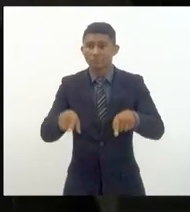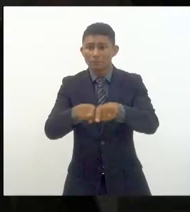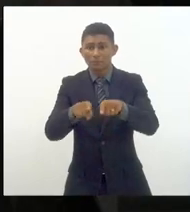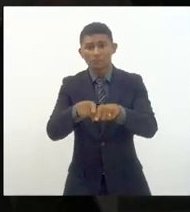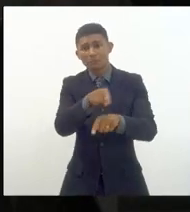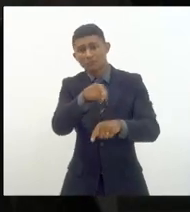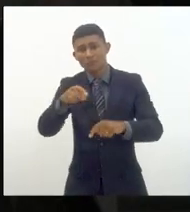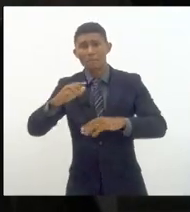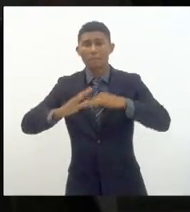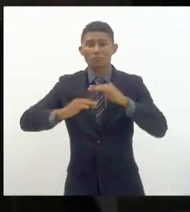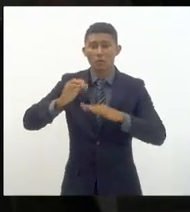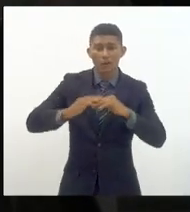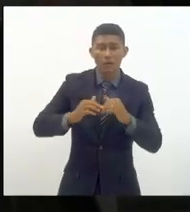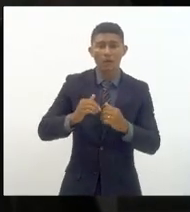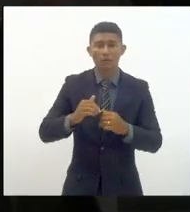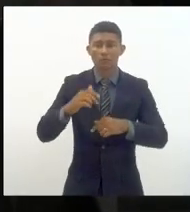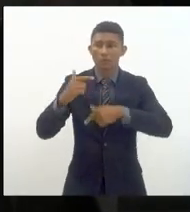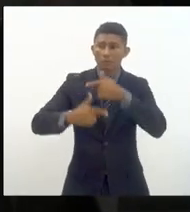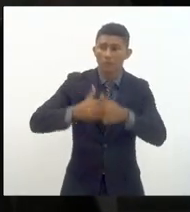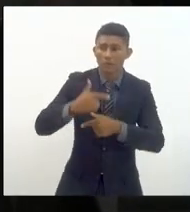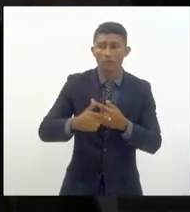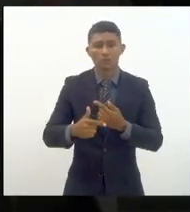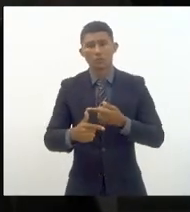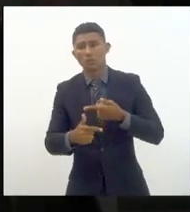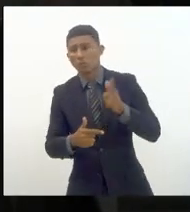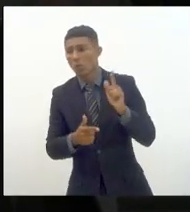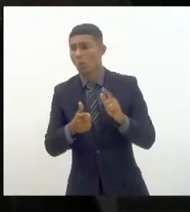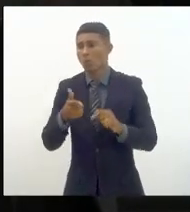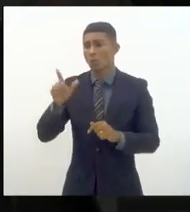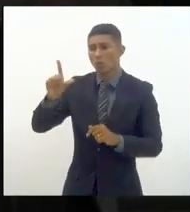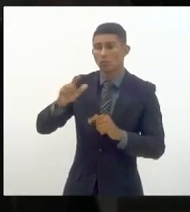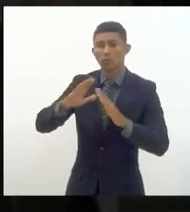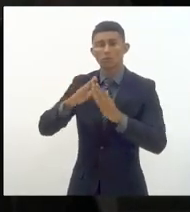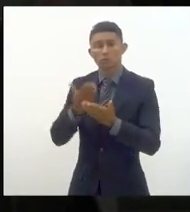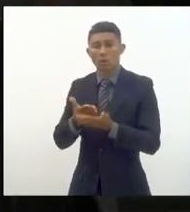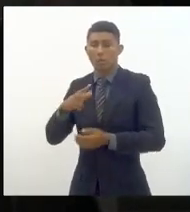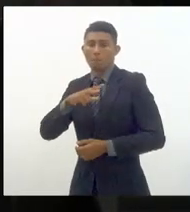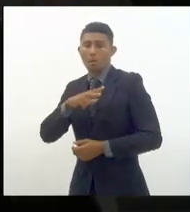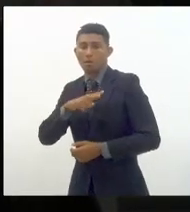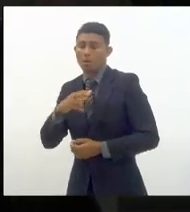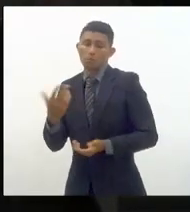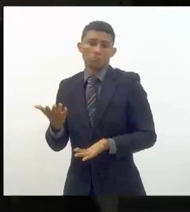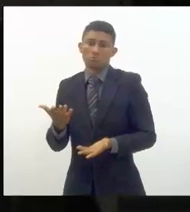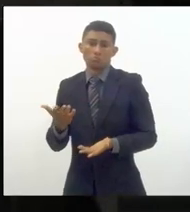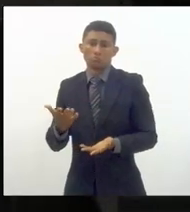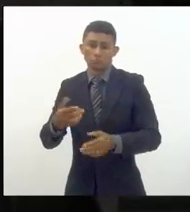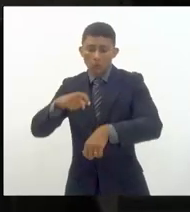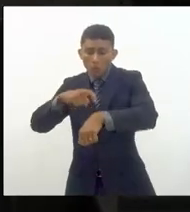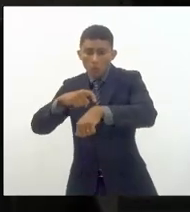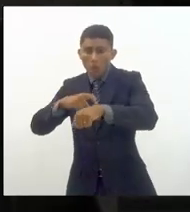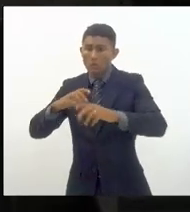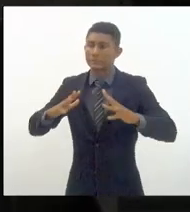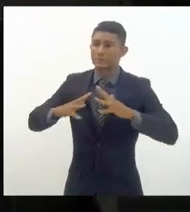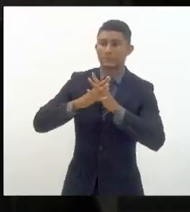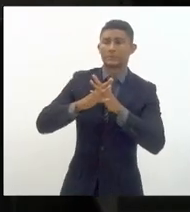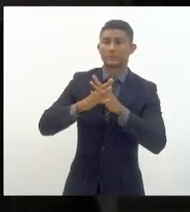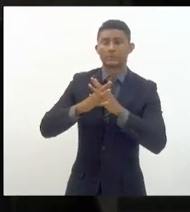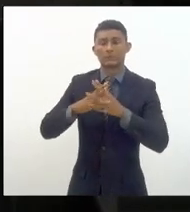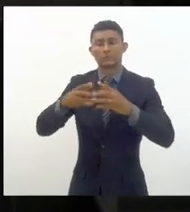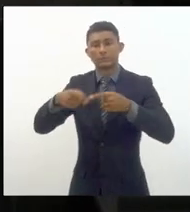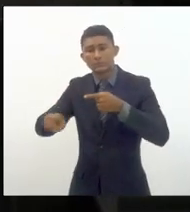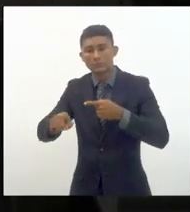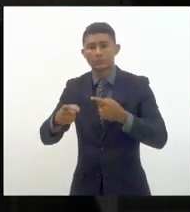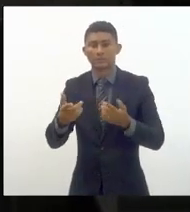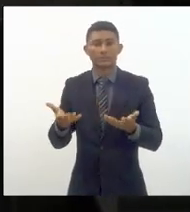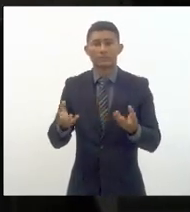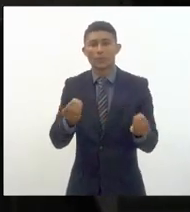possibilidade de profissionais que eventualmente ele tenha e outras redes públicas e outras escolas particulares em outras e outras em outros aspectos a sua trajetória